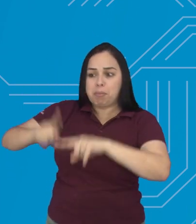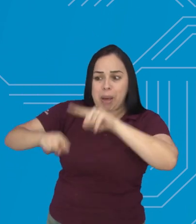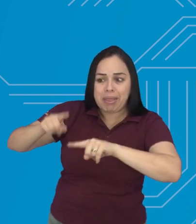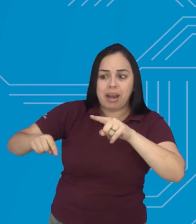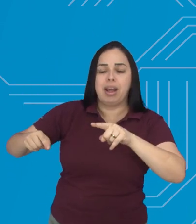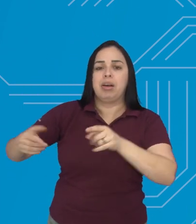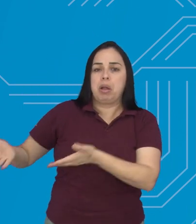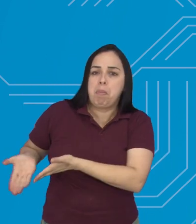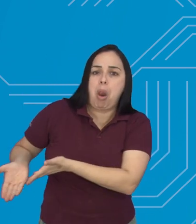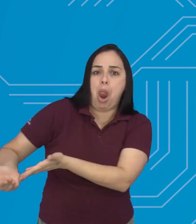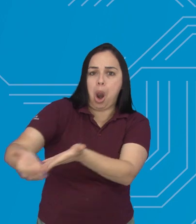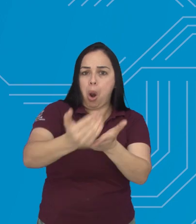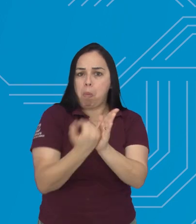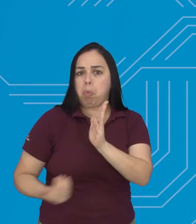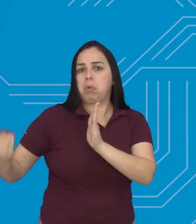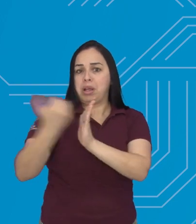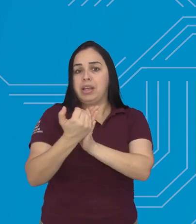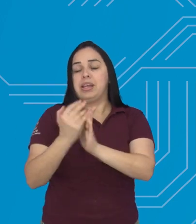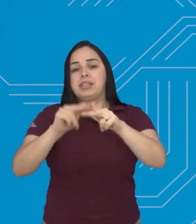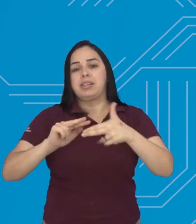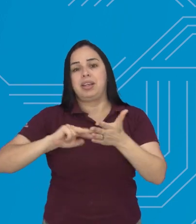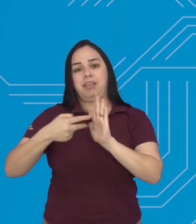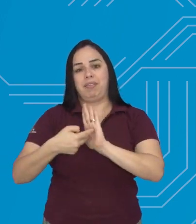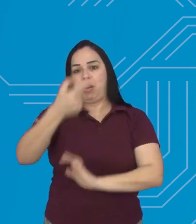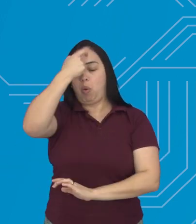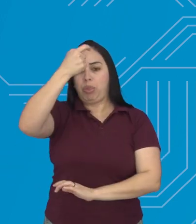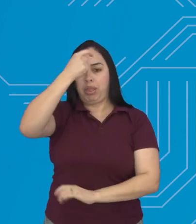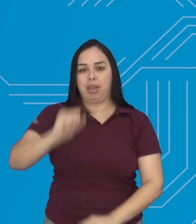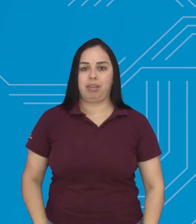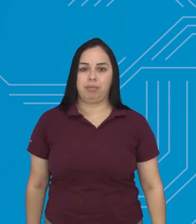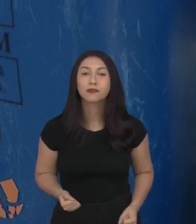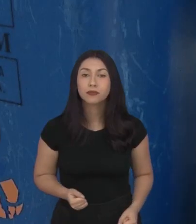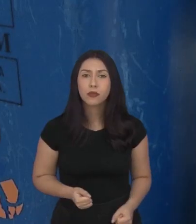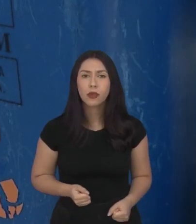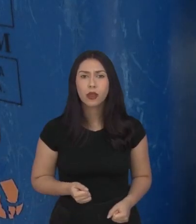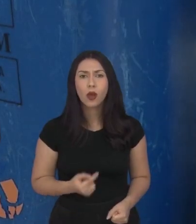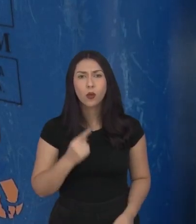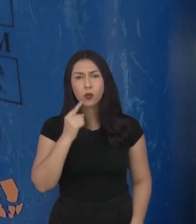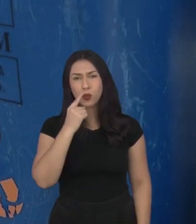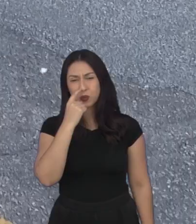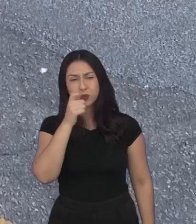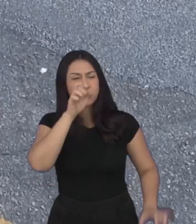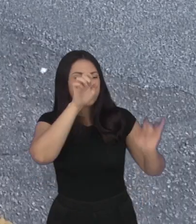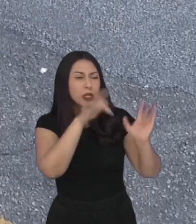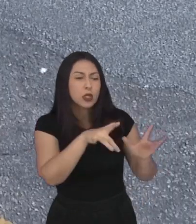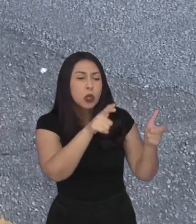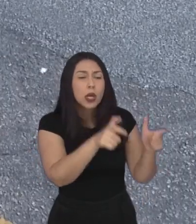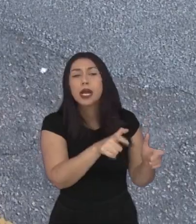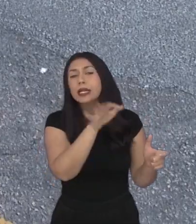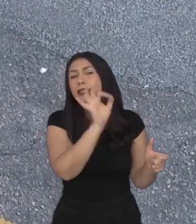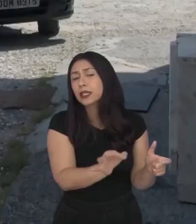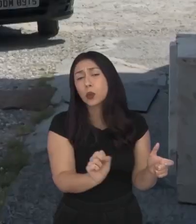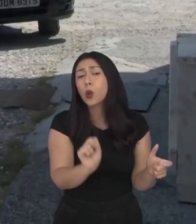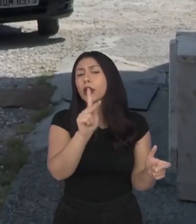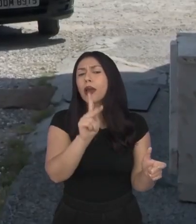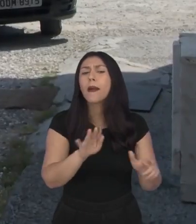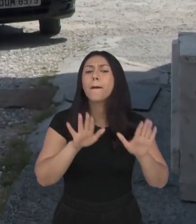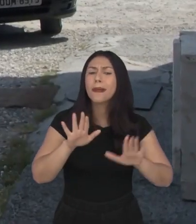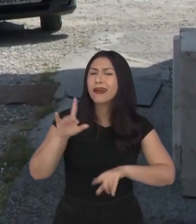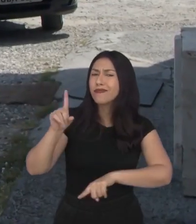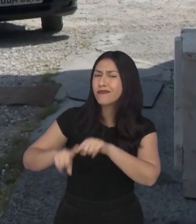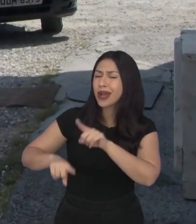de família, e ele transmite isso para todos vocês. Ainda durante a sessão solene, alunos da